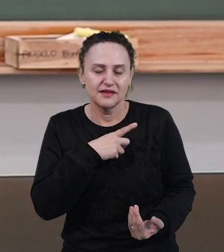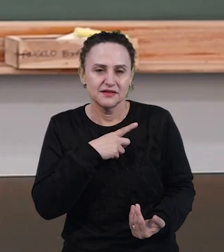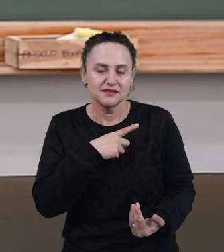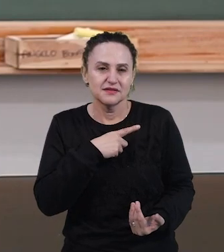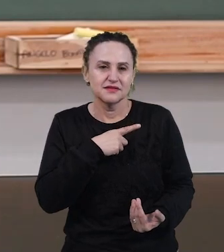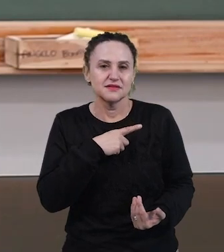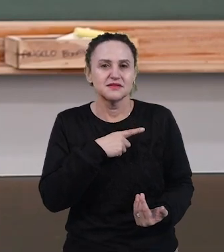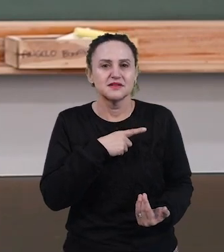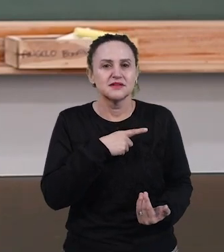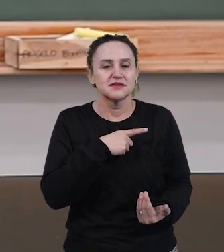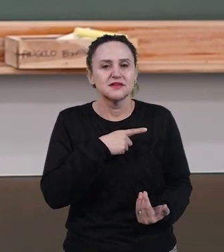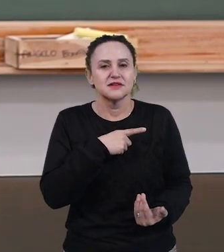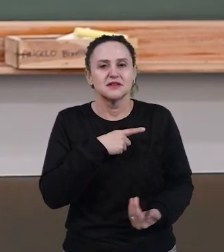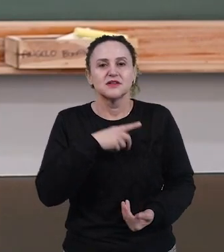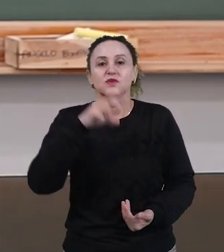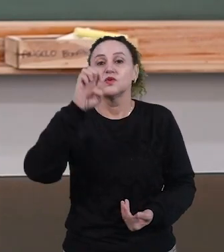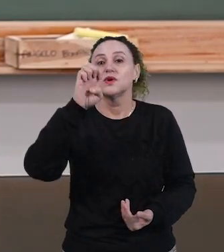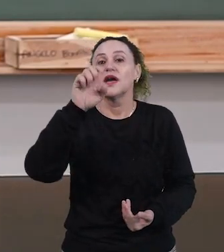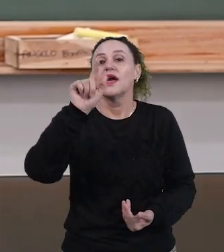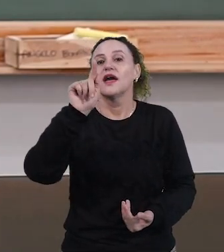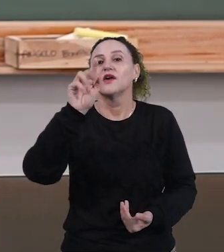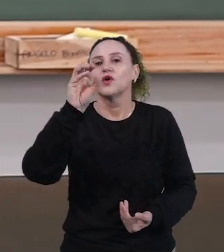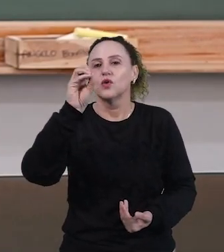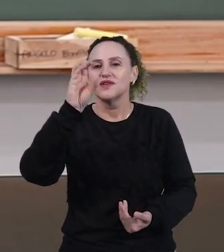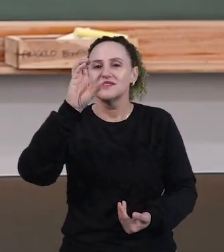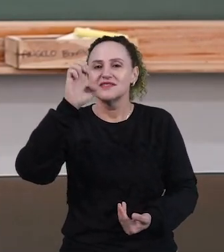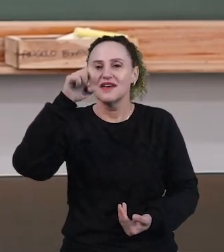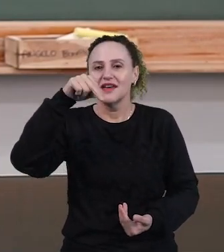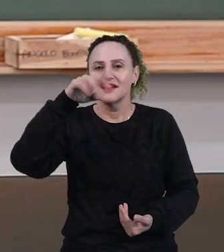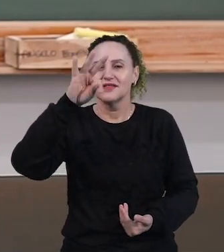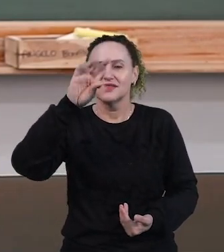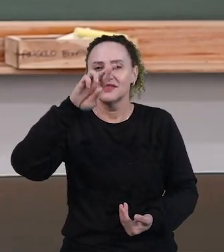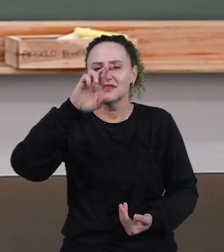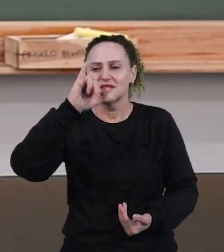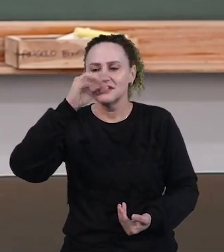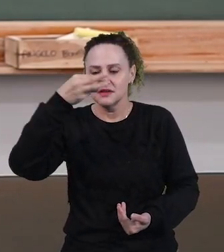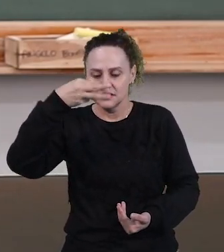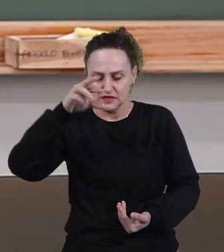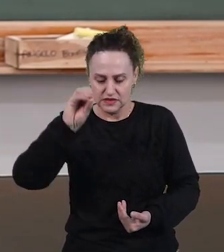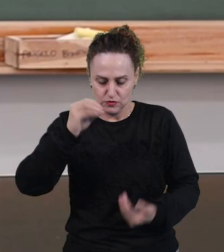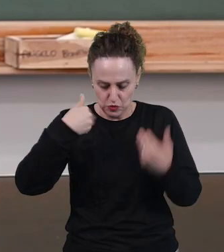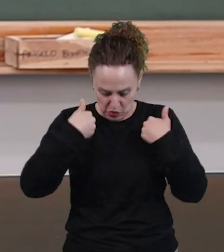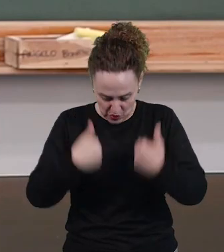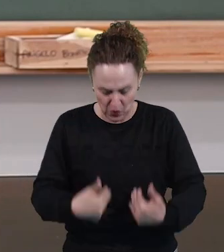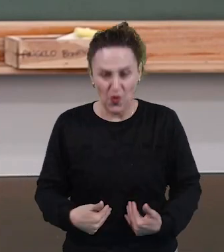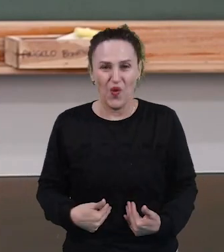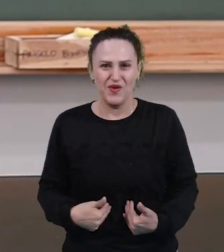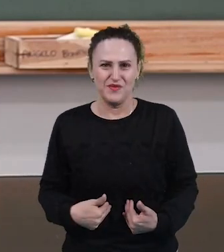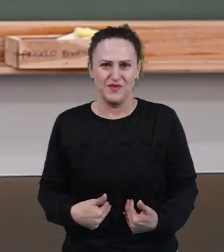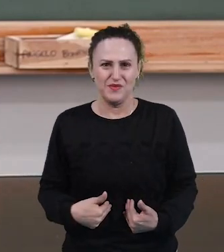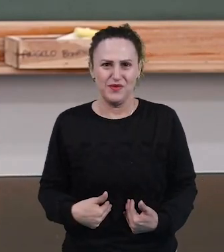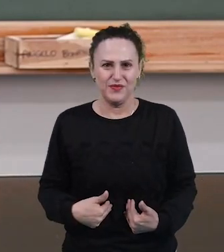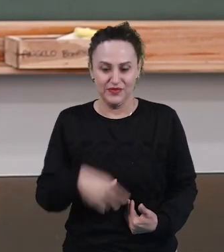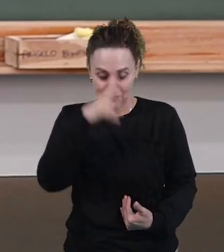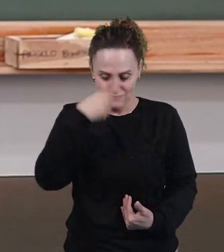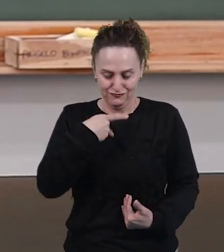do egocentrismo, né, do egocentrismo no corpo mesmo, e da importância